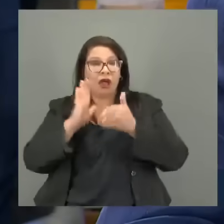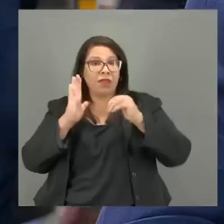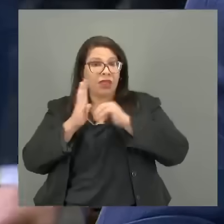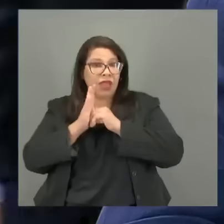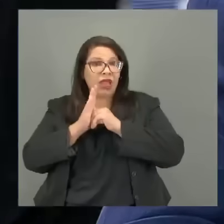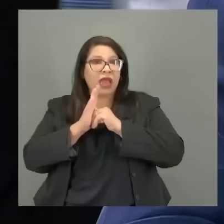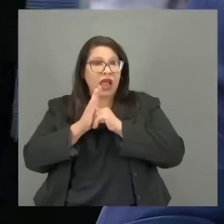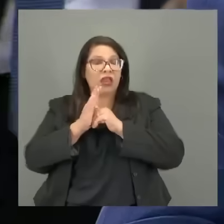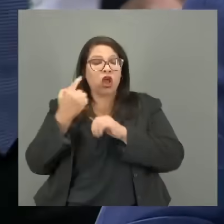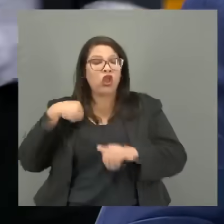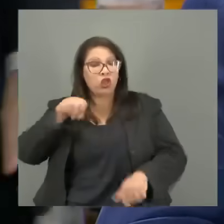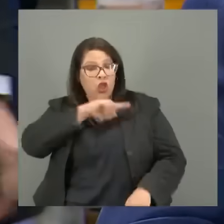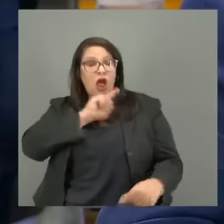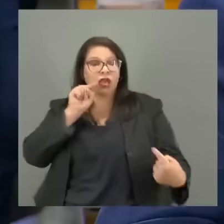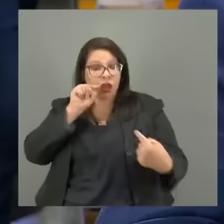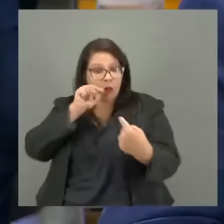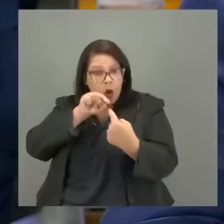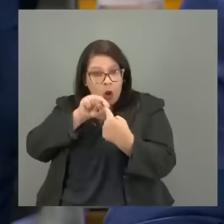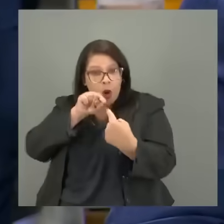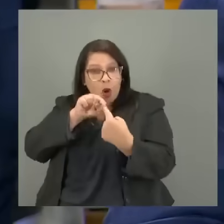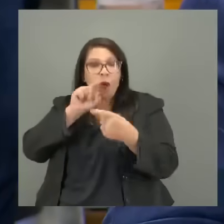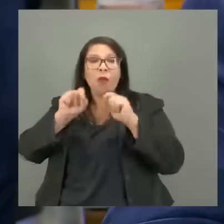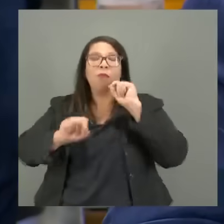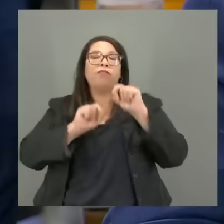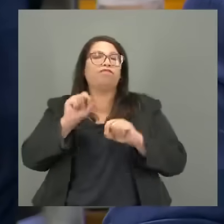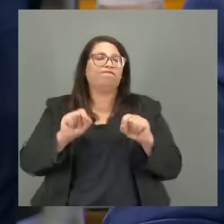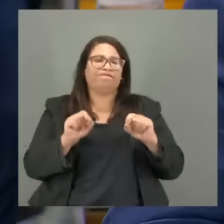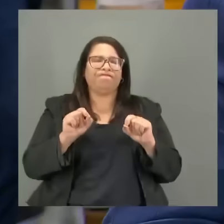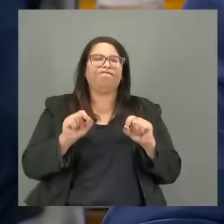nós temos o dever de